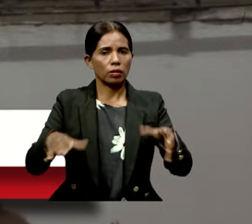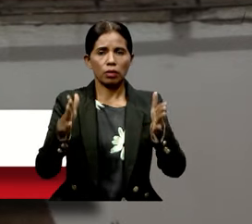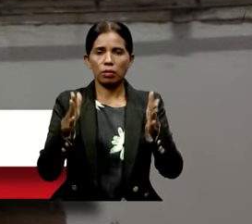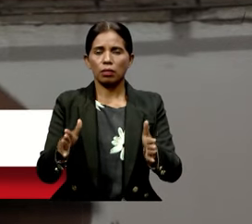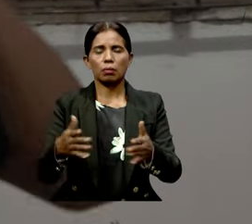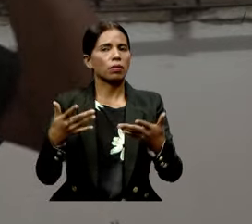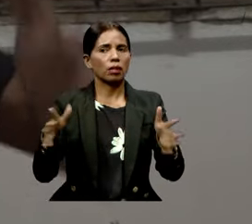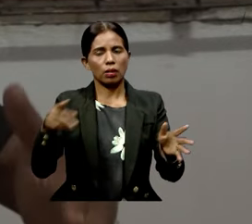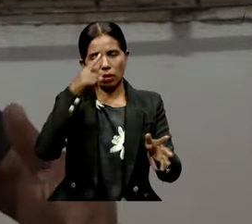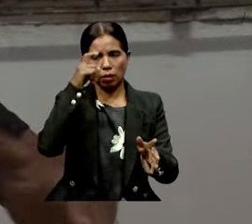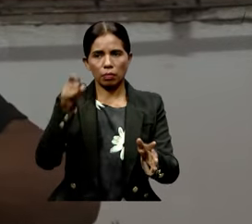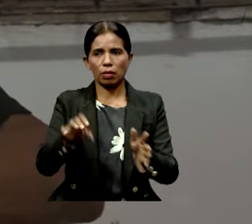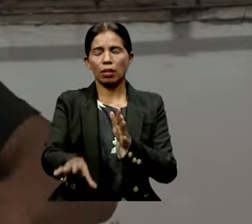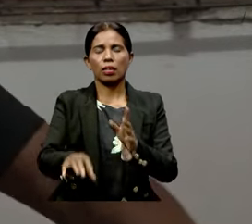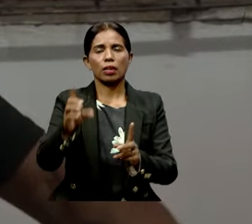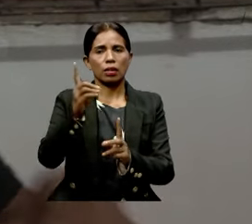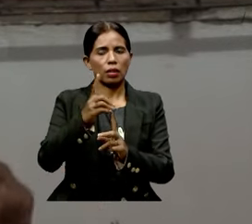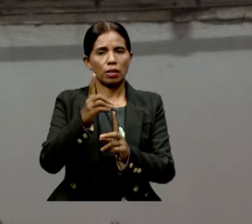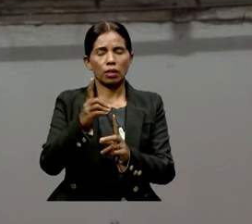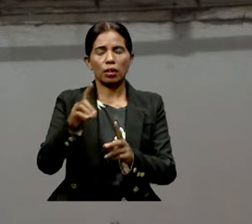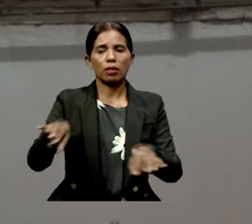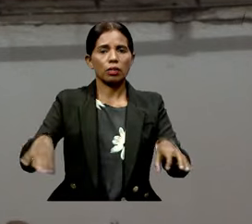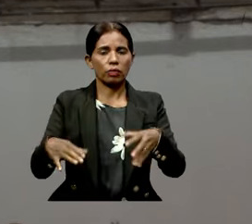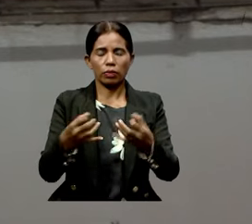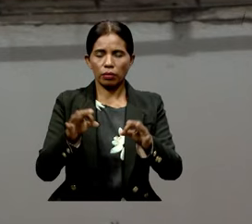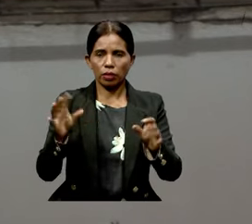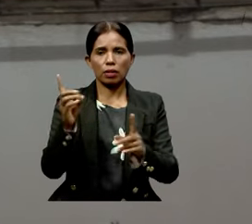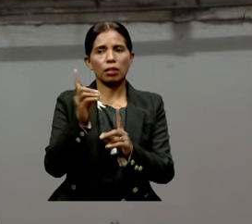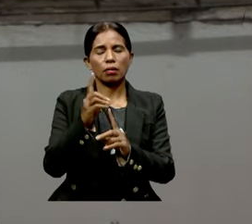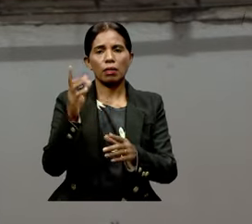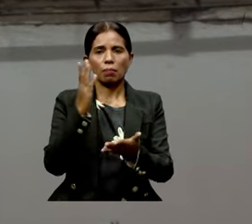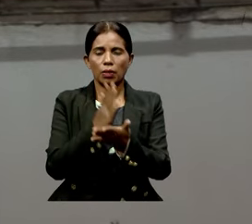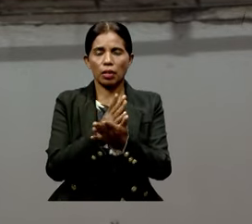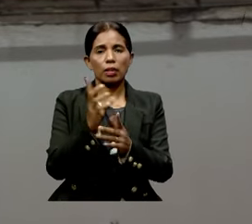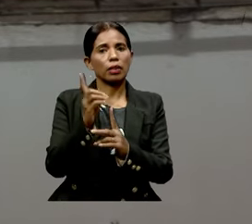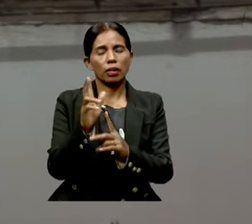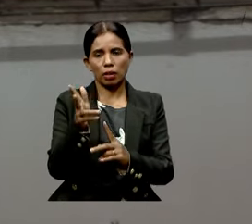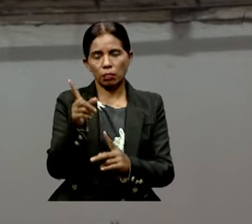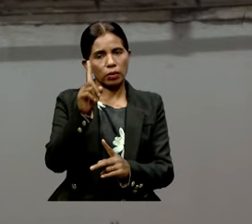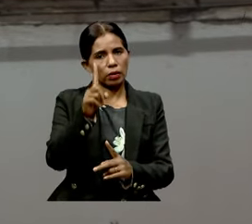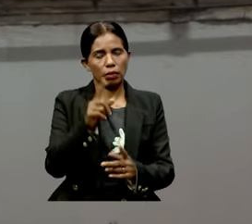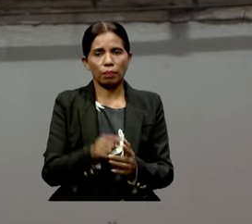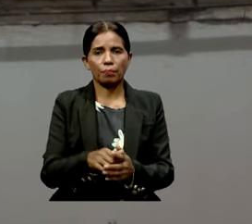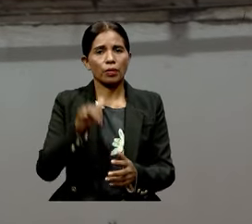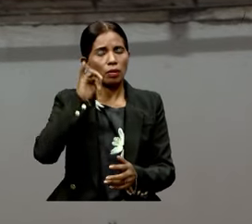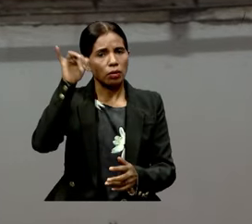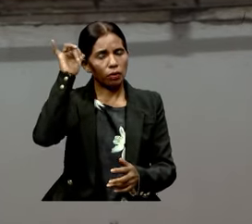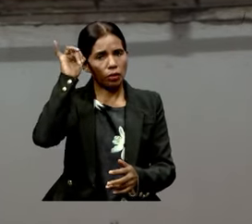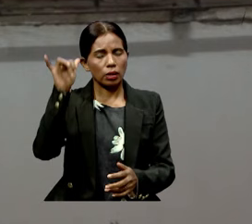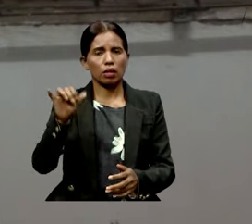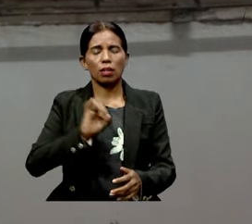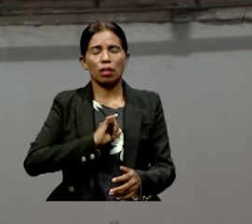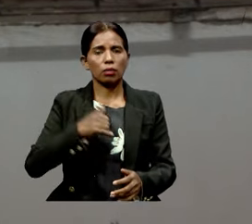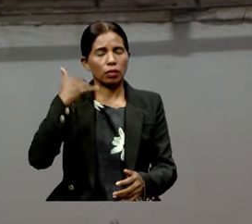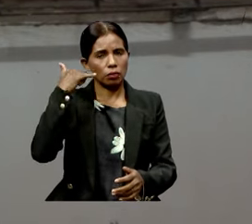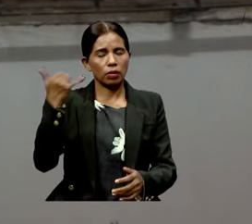laiha tamba neve mak hetan contratado e se rehoto para dia 31 dané. E hor berro hau contacto ba e centro saúde Leomar